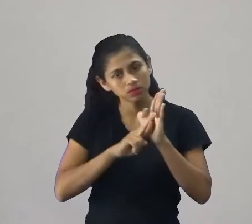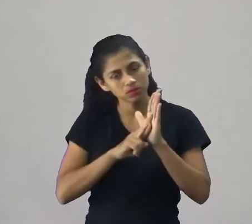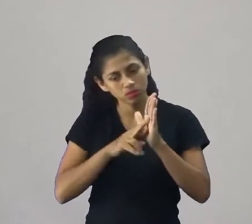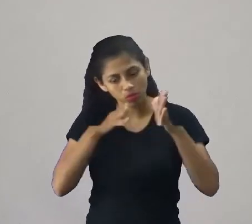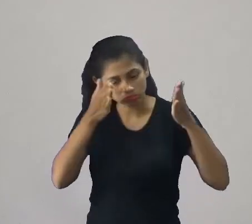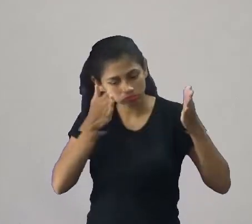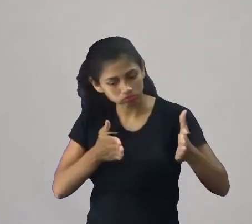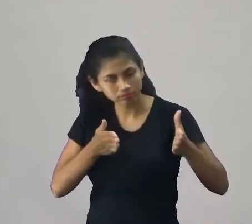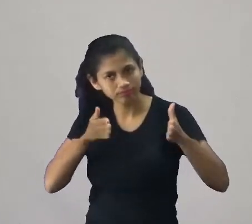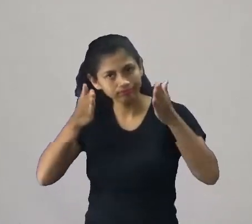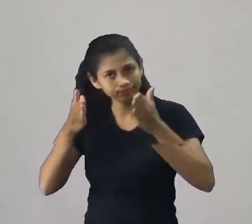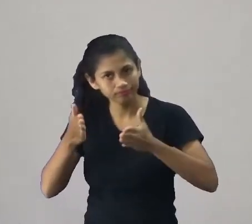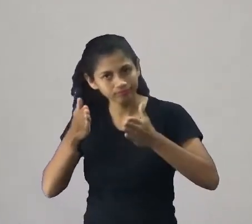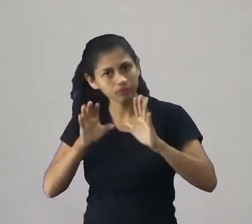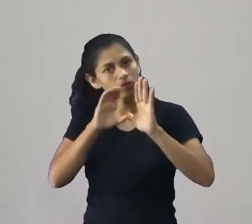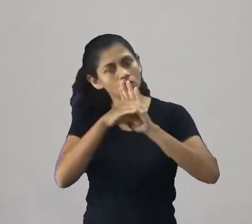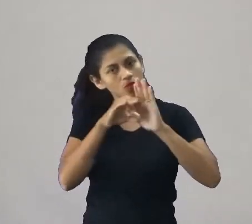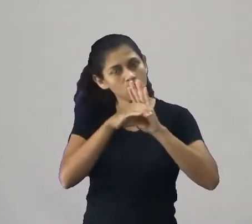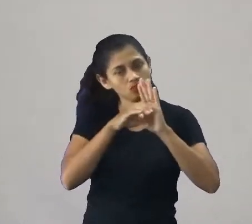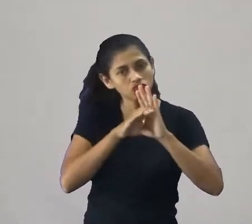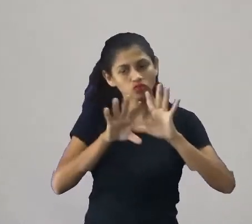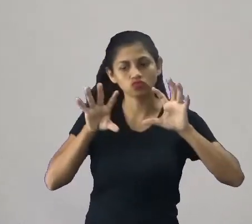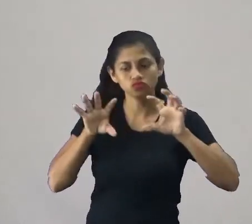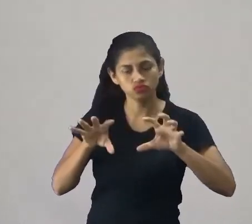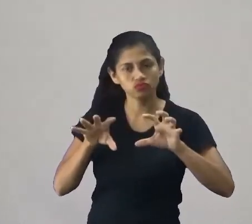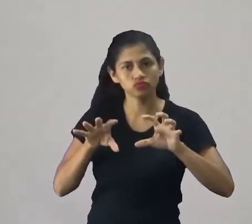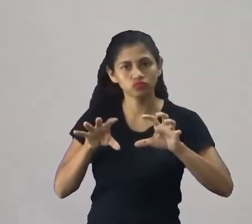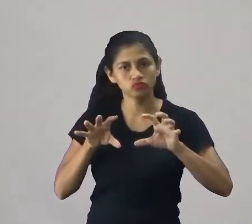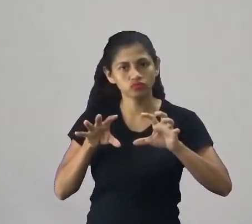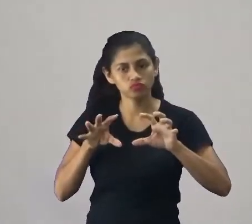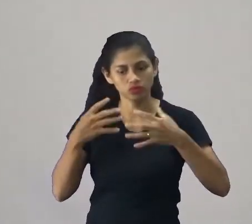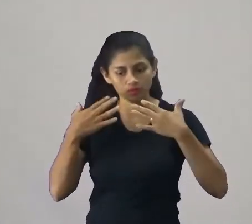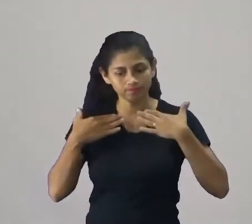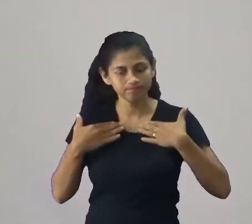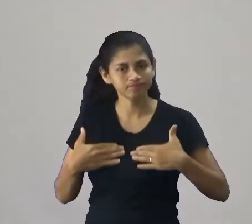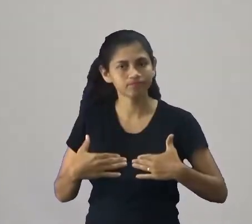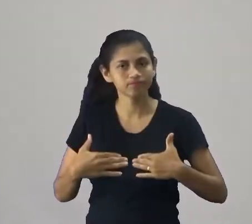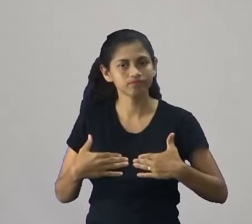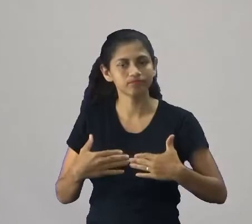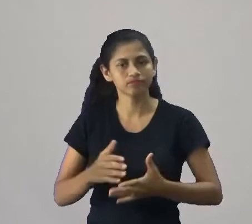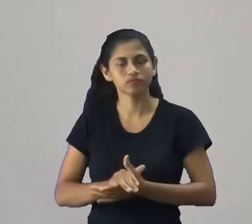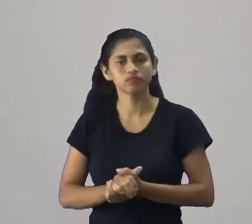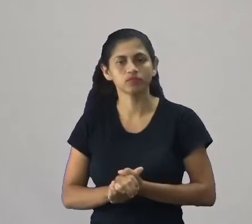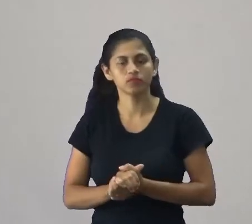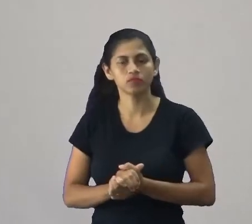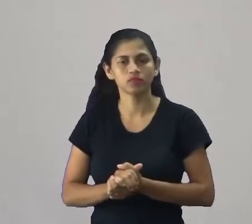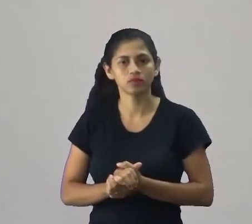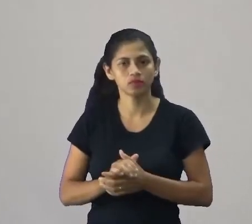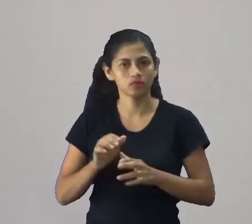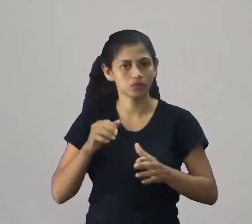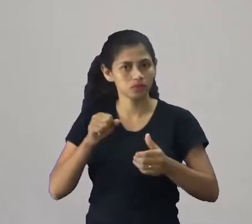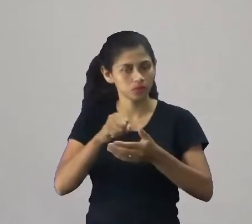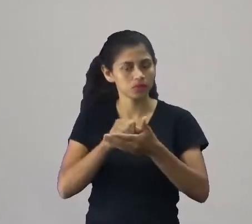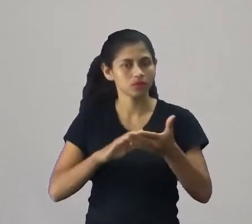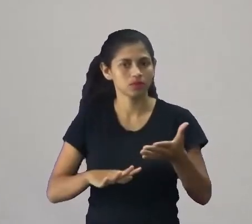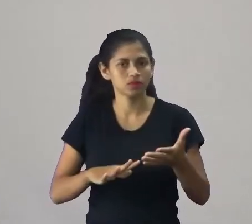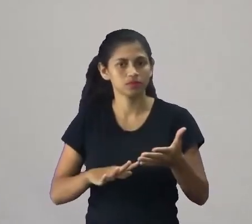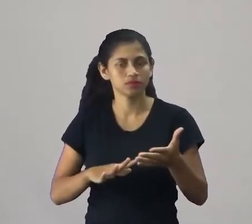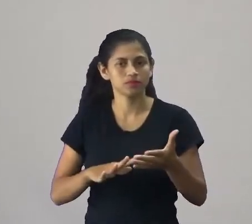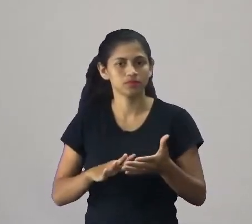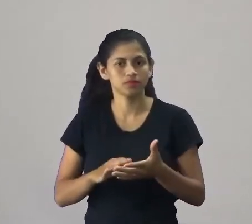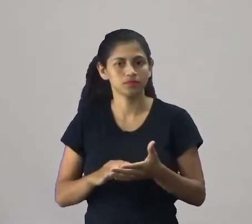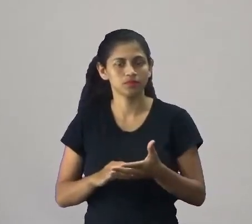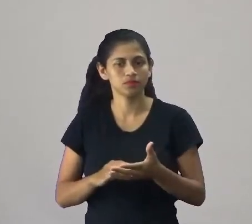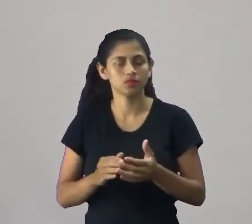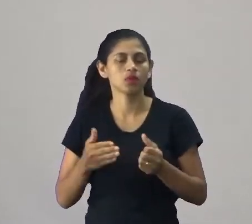e estipular conceitos, formas, gestos e ações que possam ser desenvolvidas por meio daquela atividade que, em